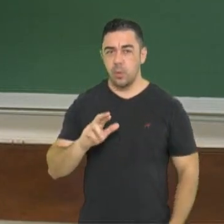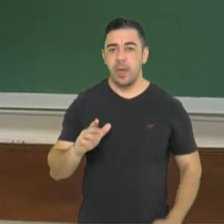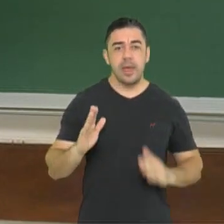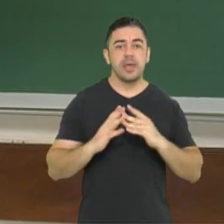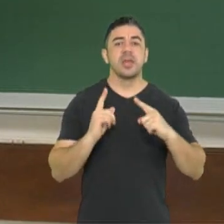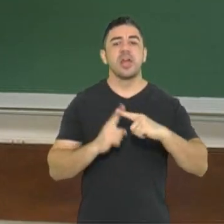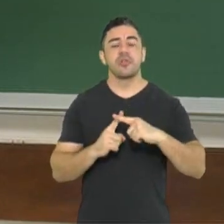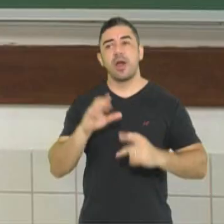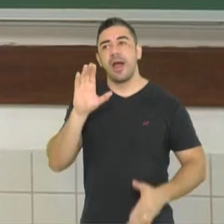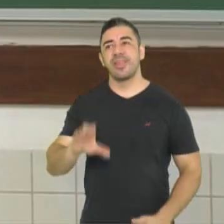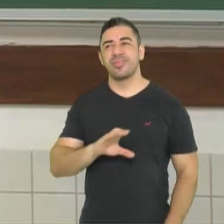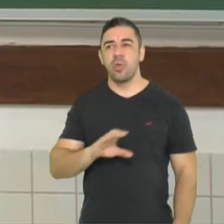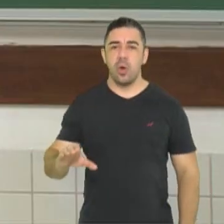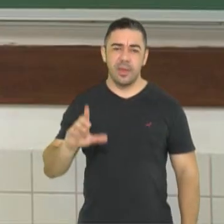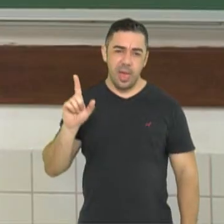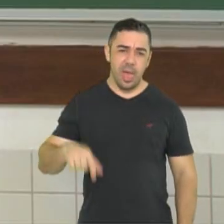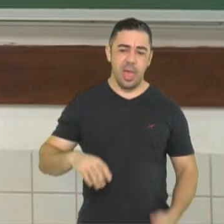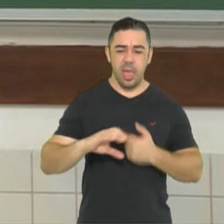católica ainda, não existe